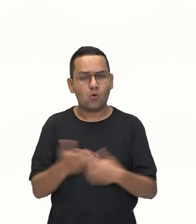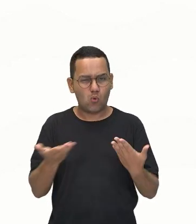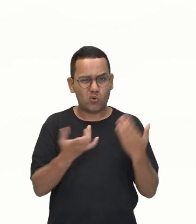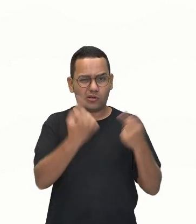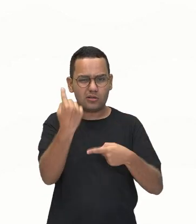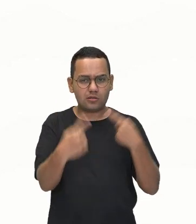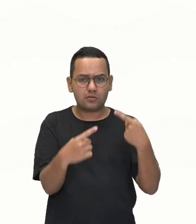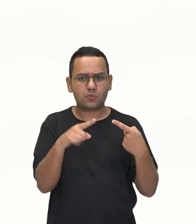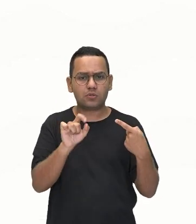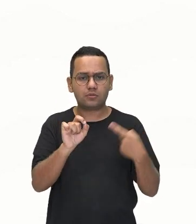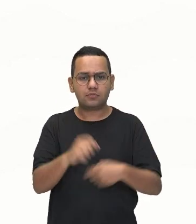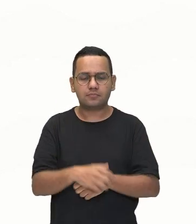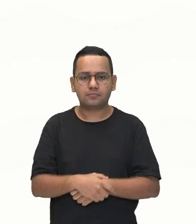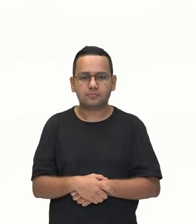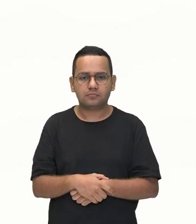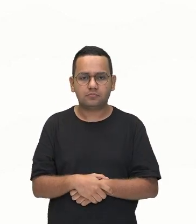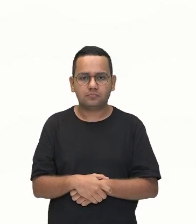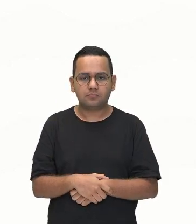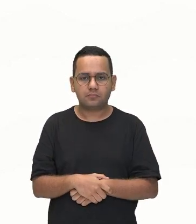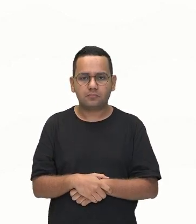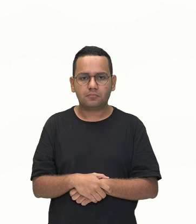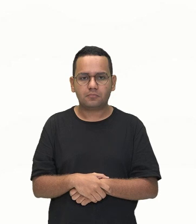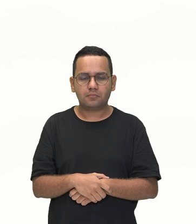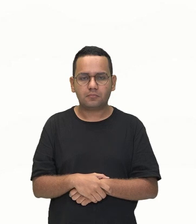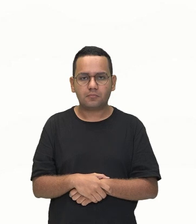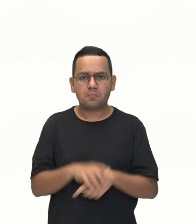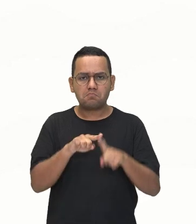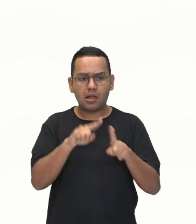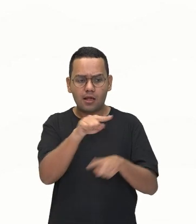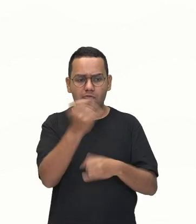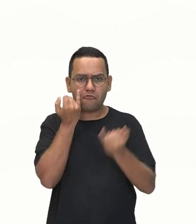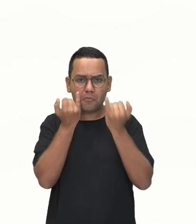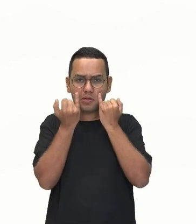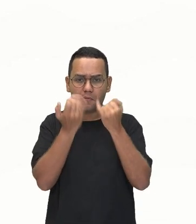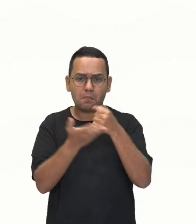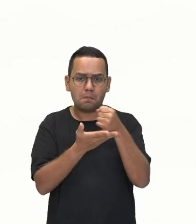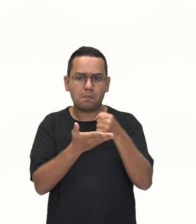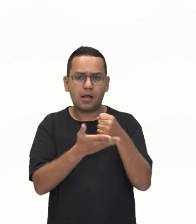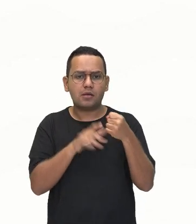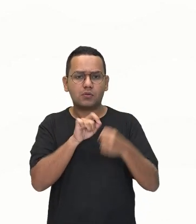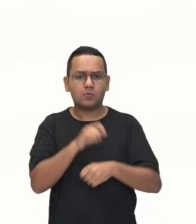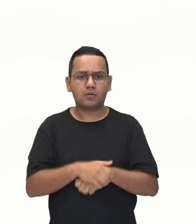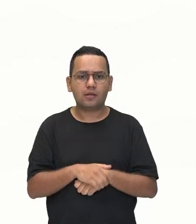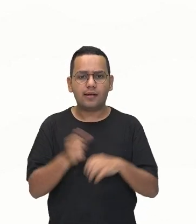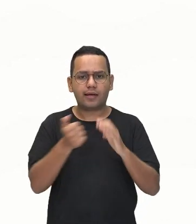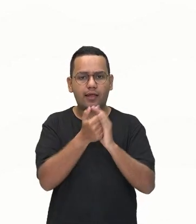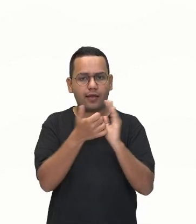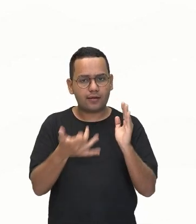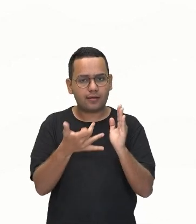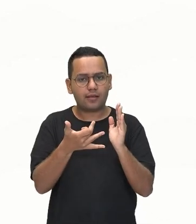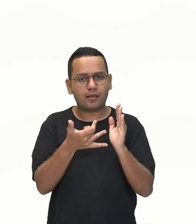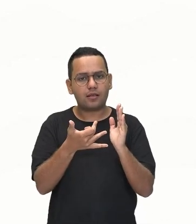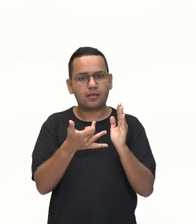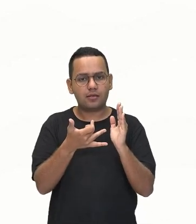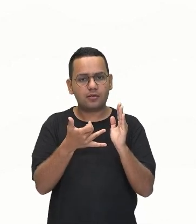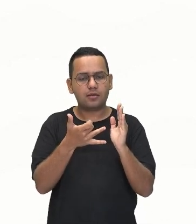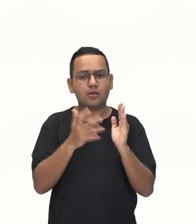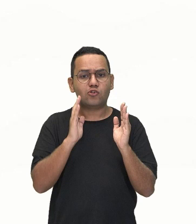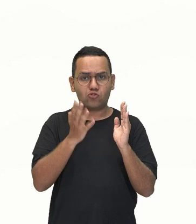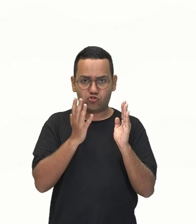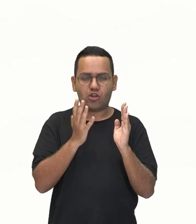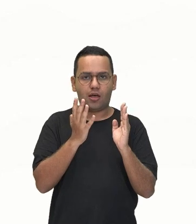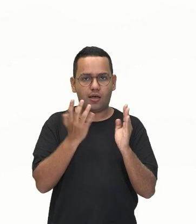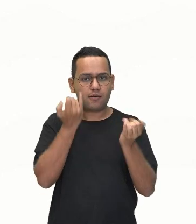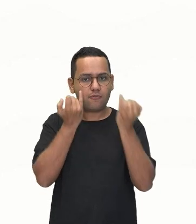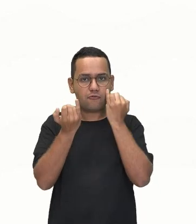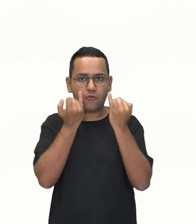a premissa de que essa lei do uso e desuso pode modificar características pré-determinadas pelos genes.